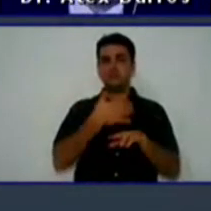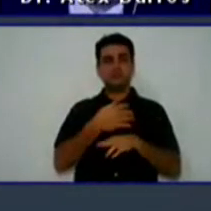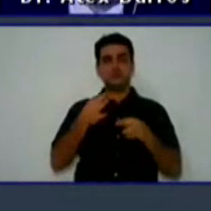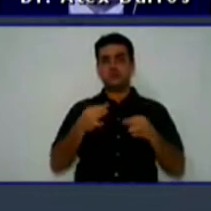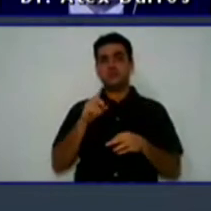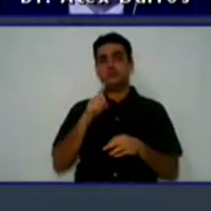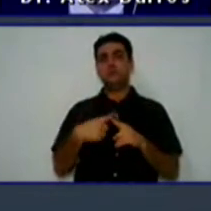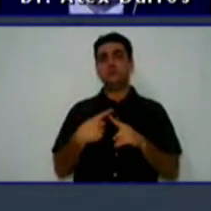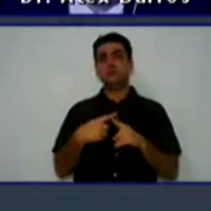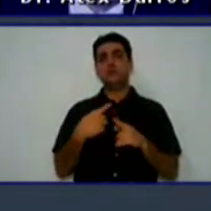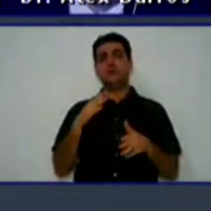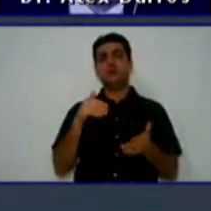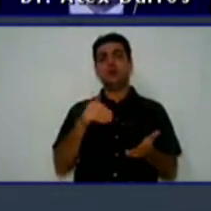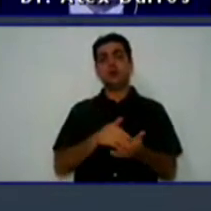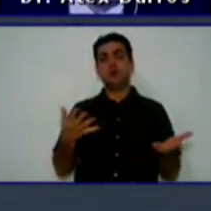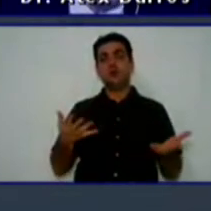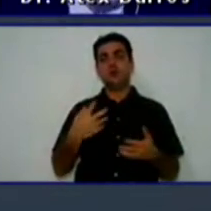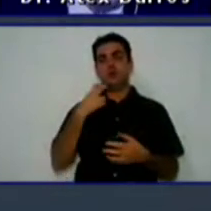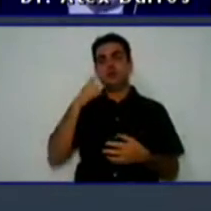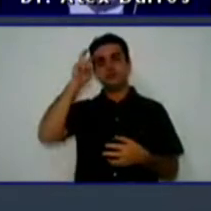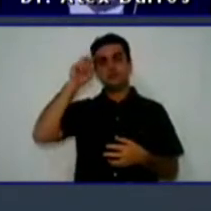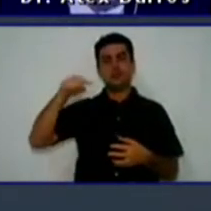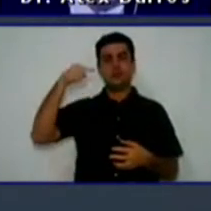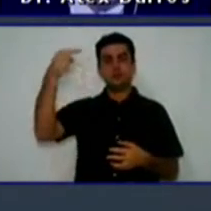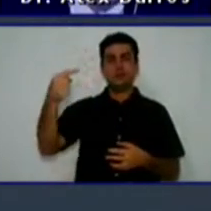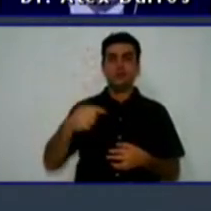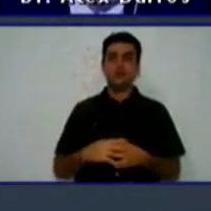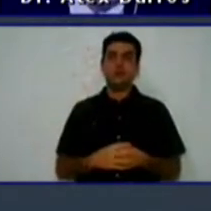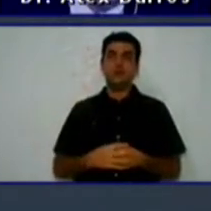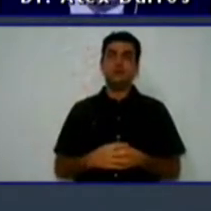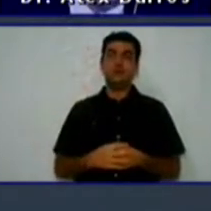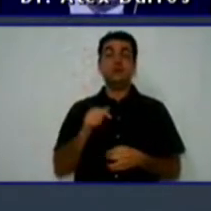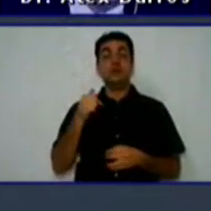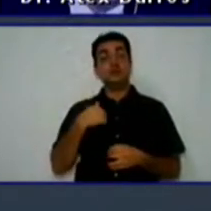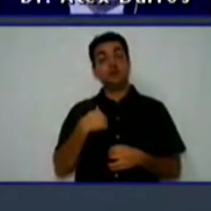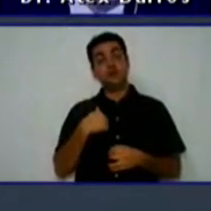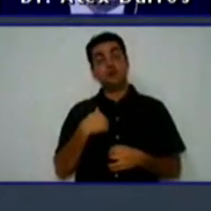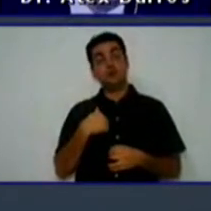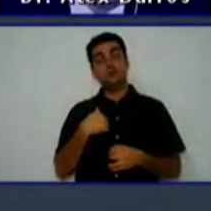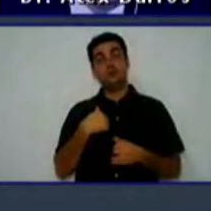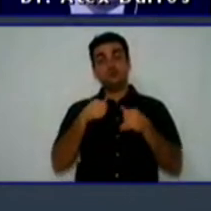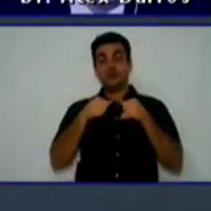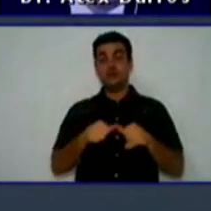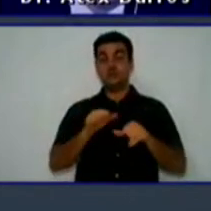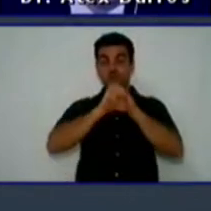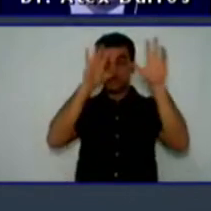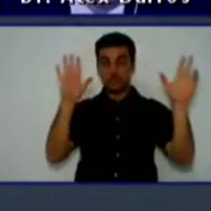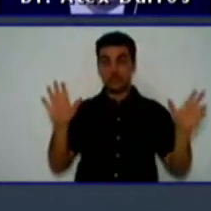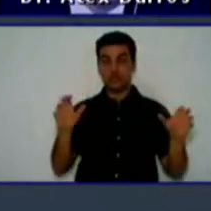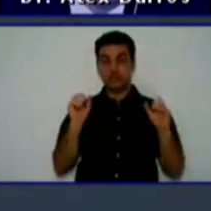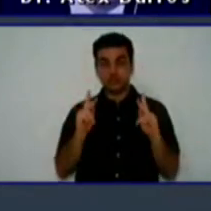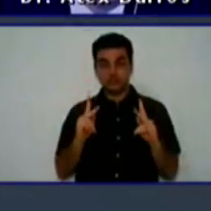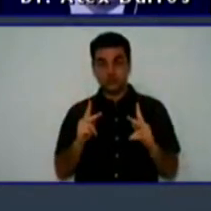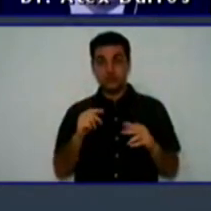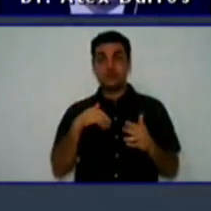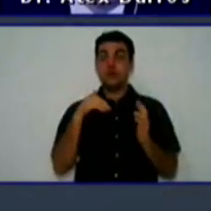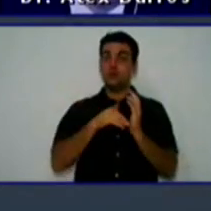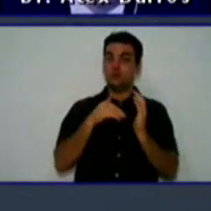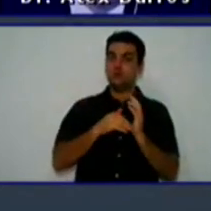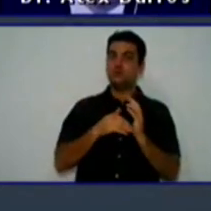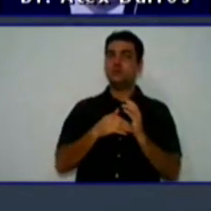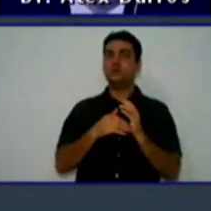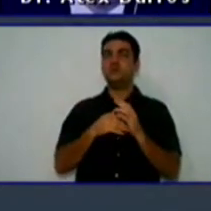julgamento, já que minha última sessão é na quinta-feira. E eu fico, então, só para esclarecimento público com a última